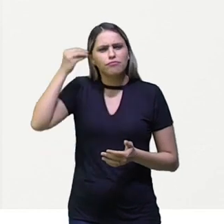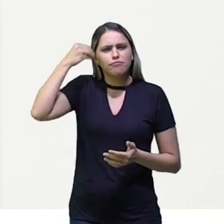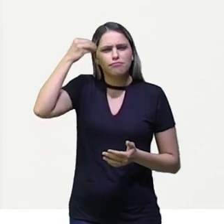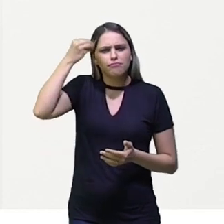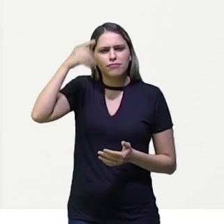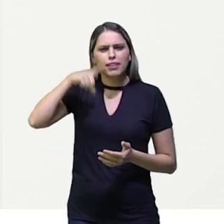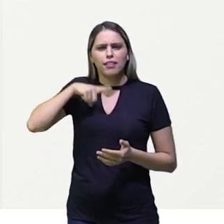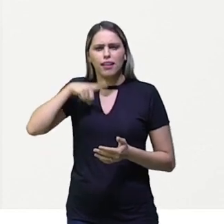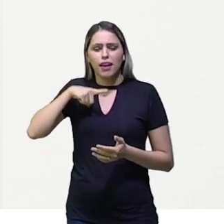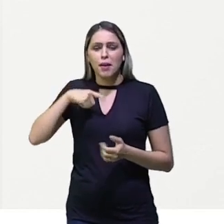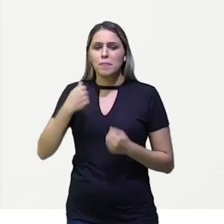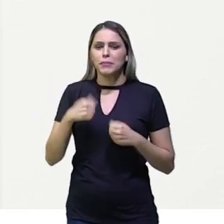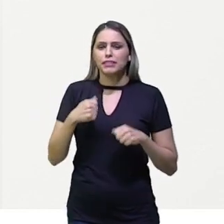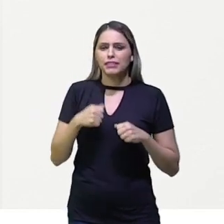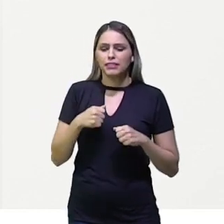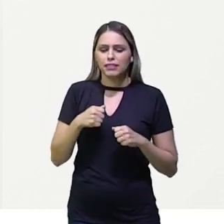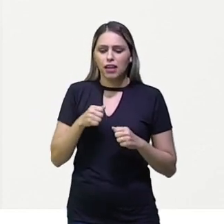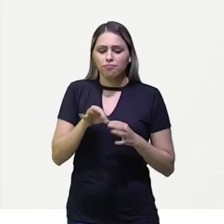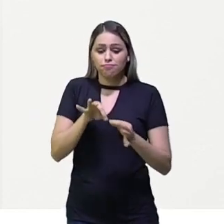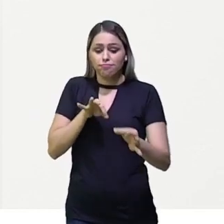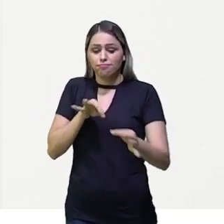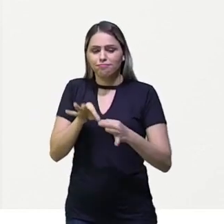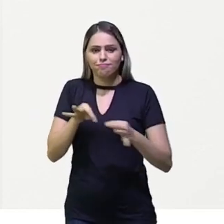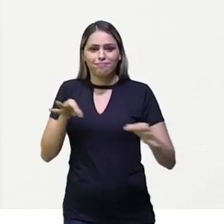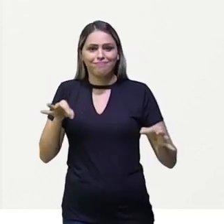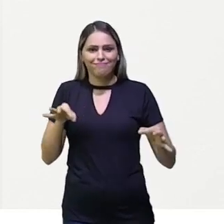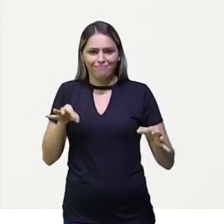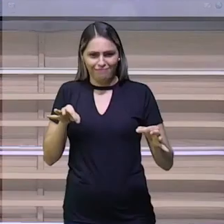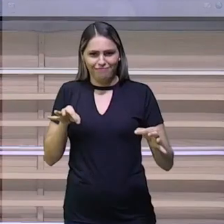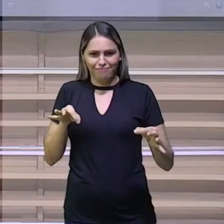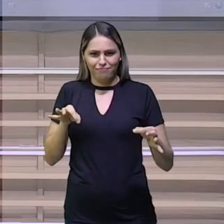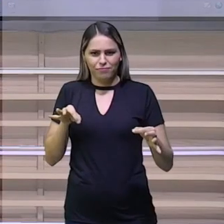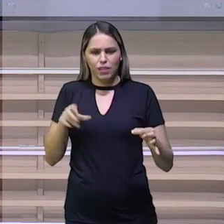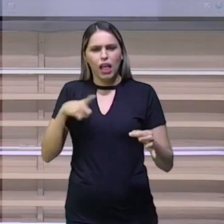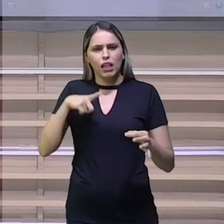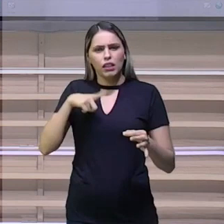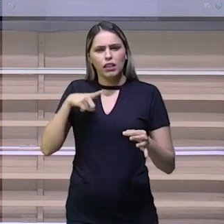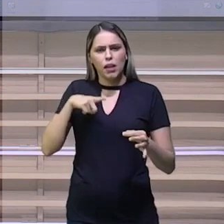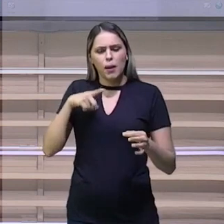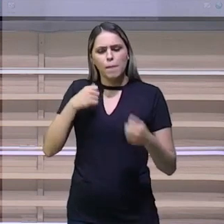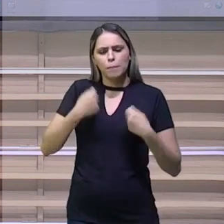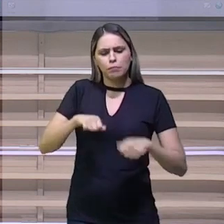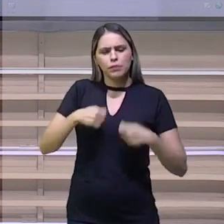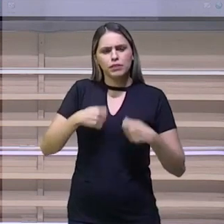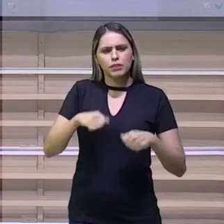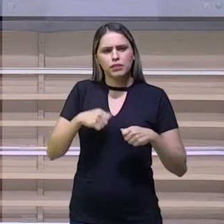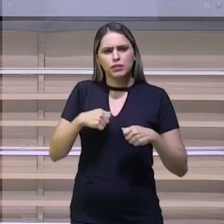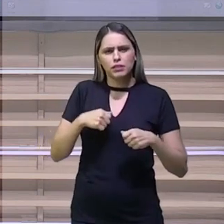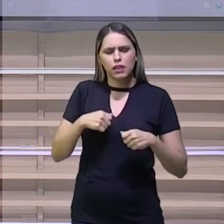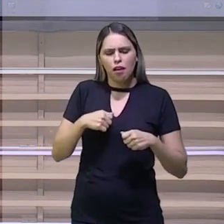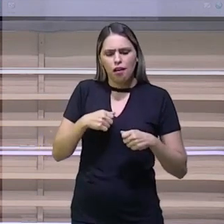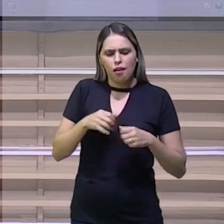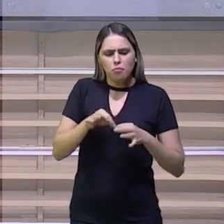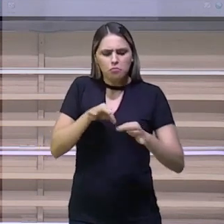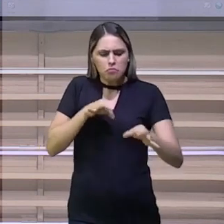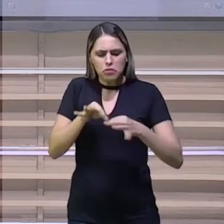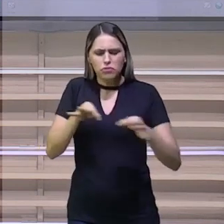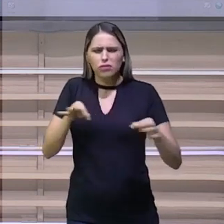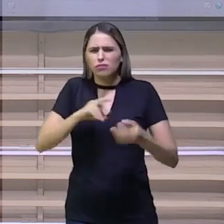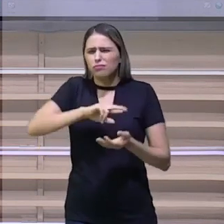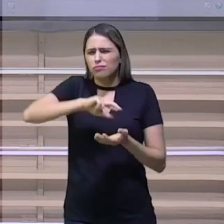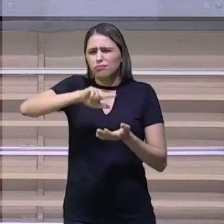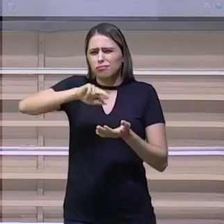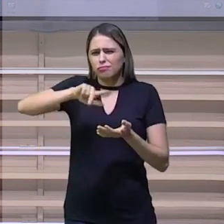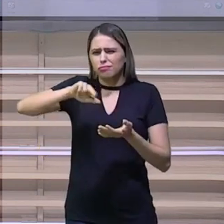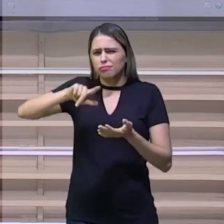é necessário medir. Temos a necessidade de medir muitas coisas na nossa casa. O